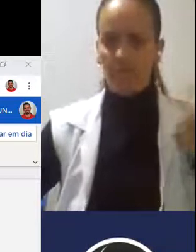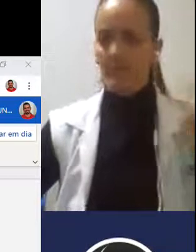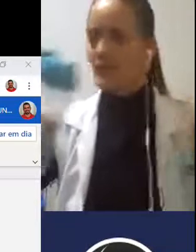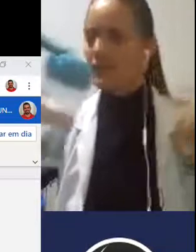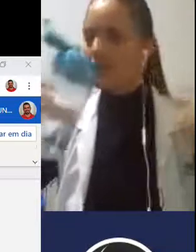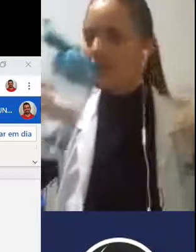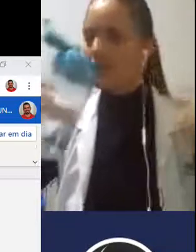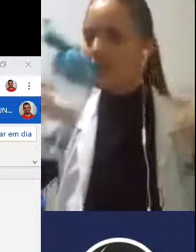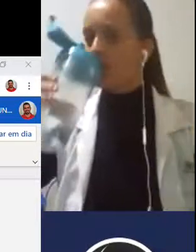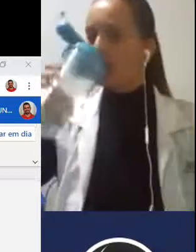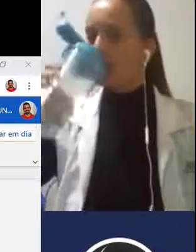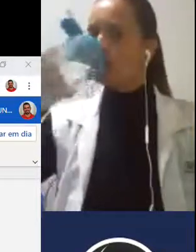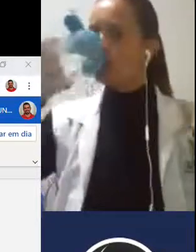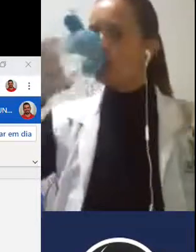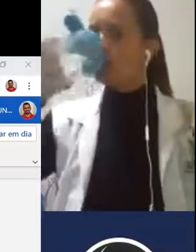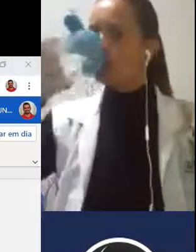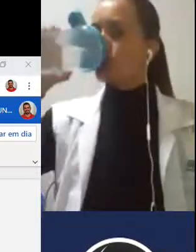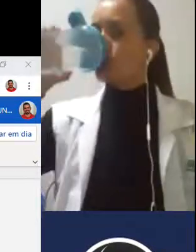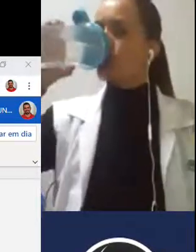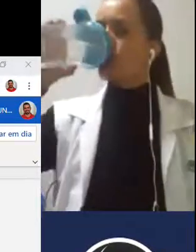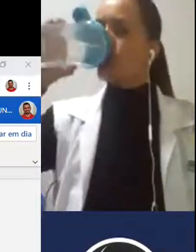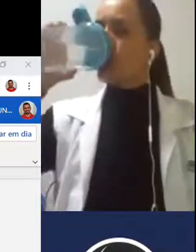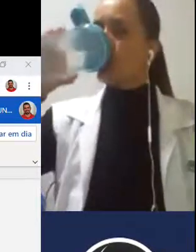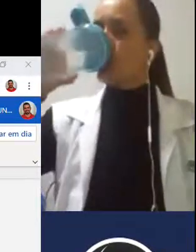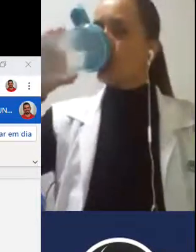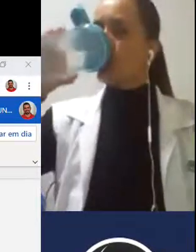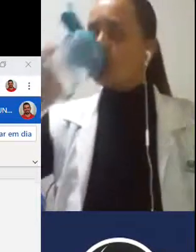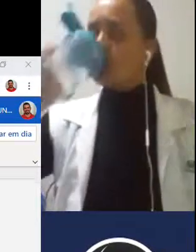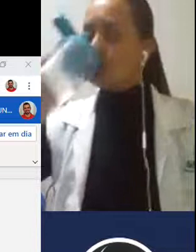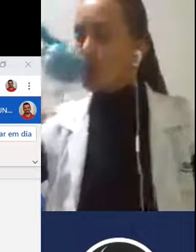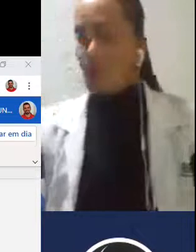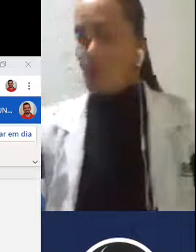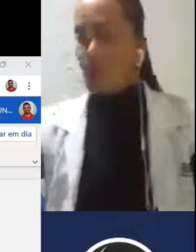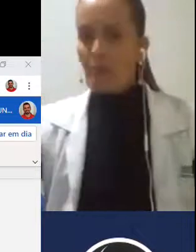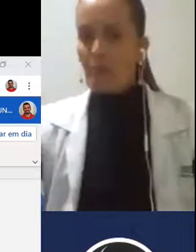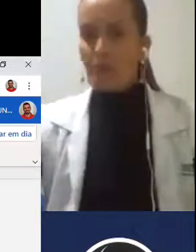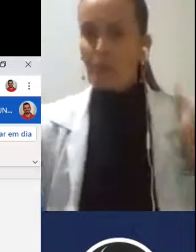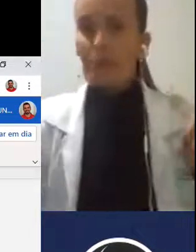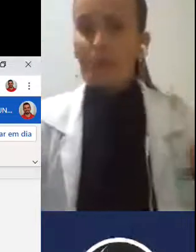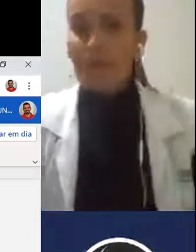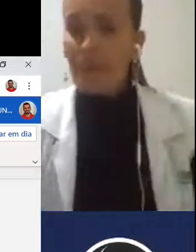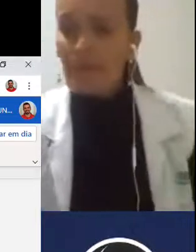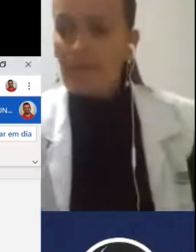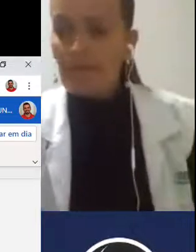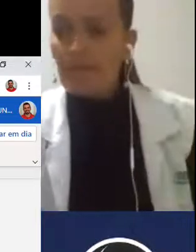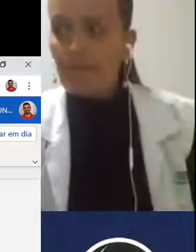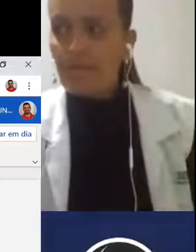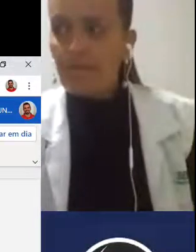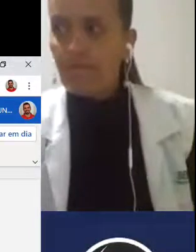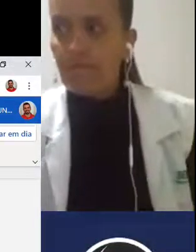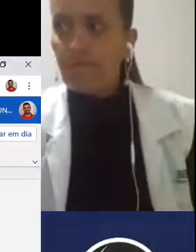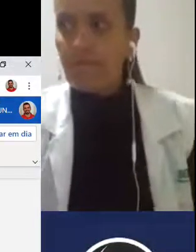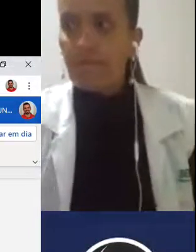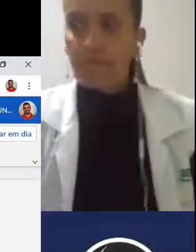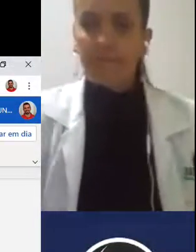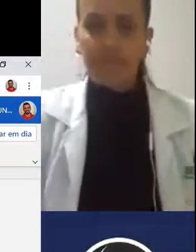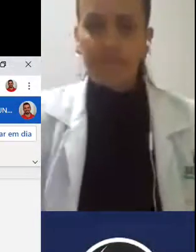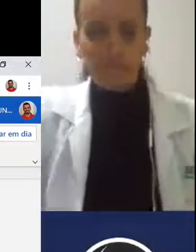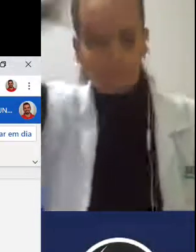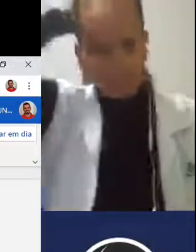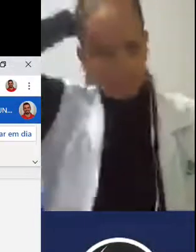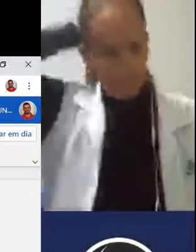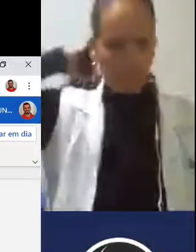Não. Vocês não estão conseguindo visualizar? Não. Deixa eu verificar aqui então o compartilhamento.